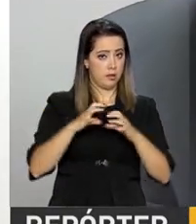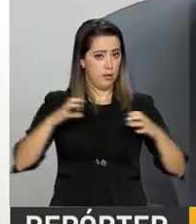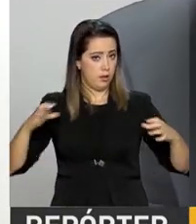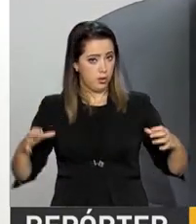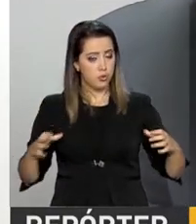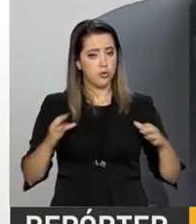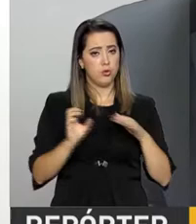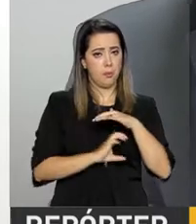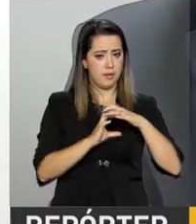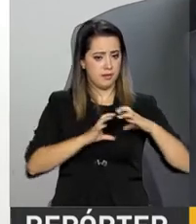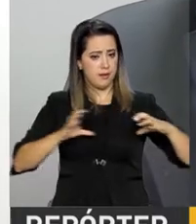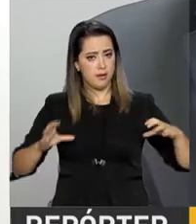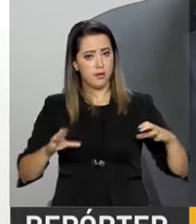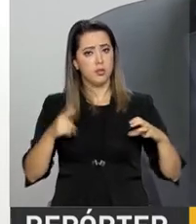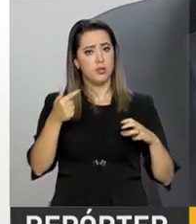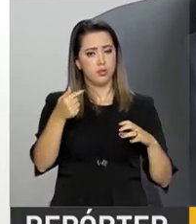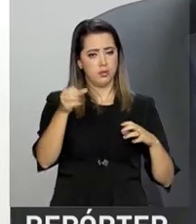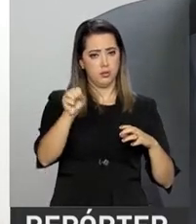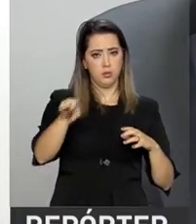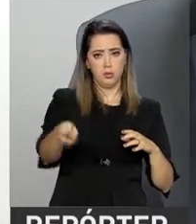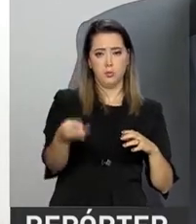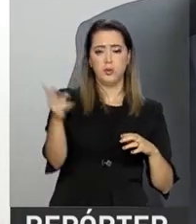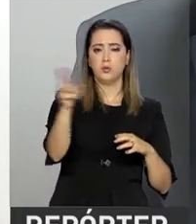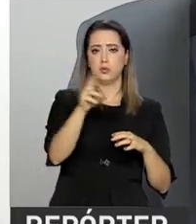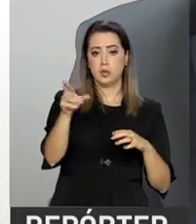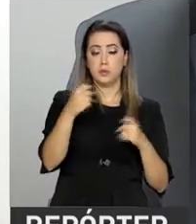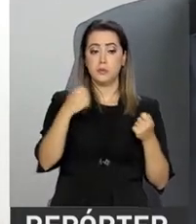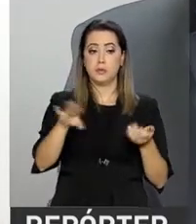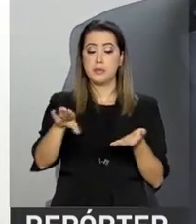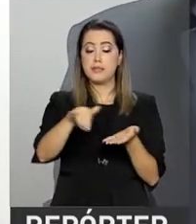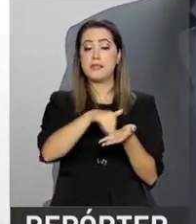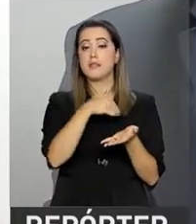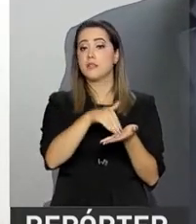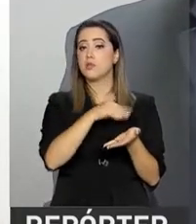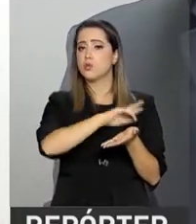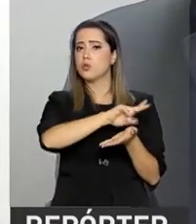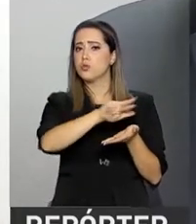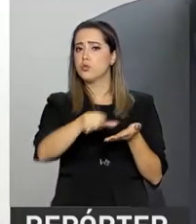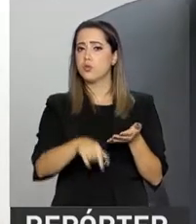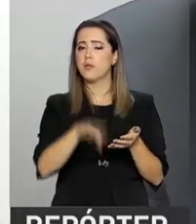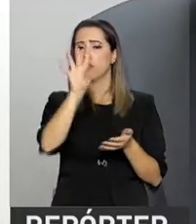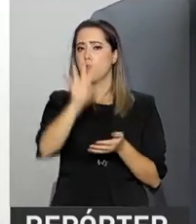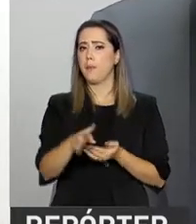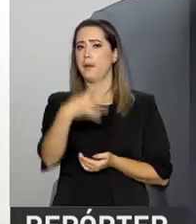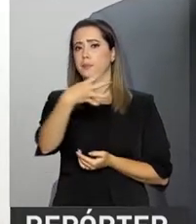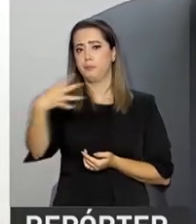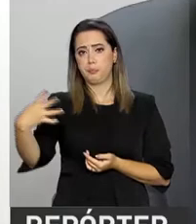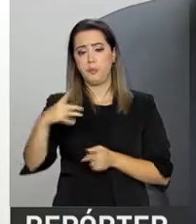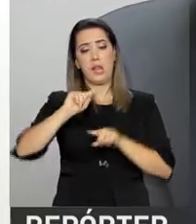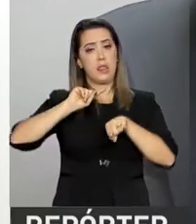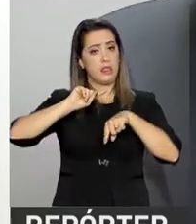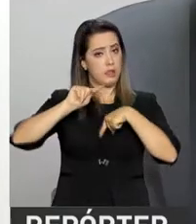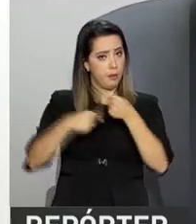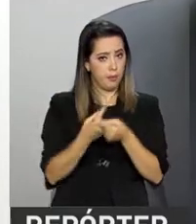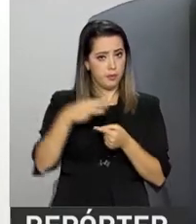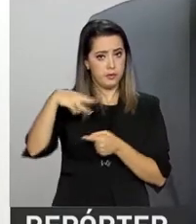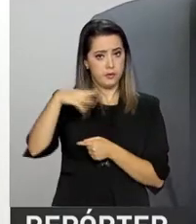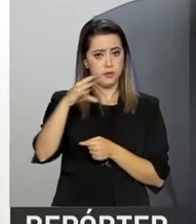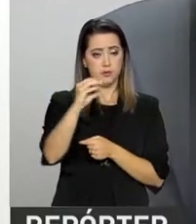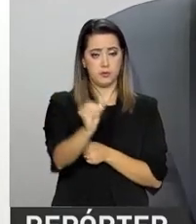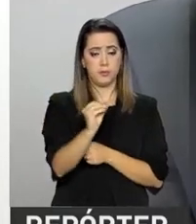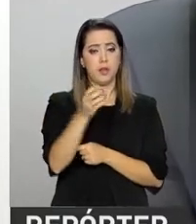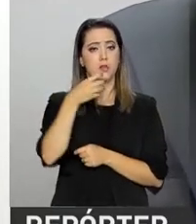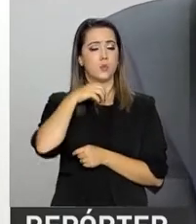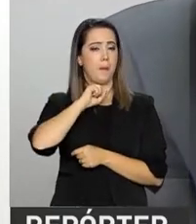78 milhões elas estão obrigados a mandar dados cadastrais e tabelas são as primeiras informações a partir de março março e